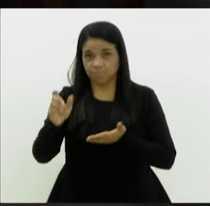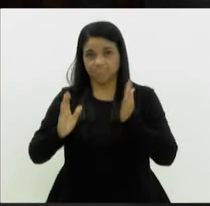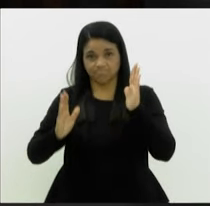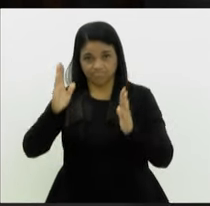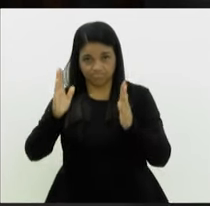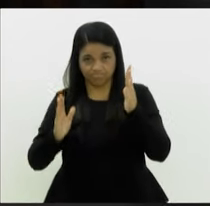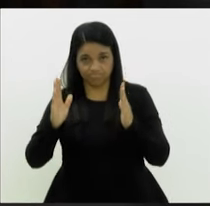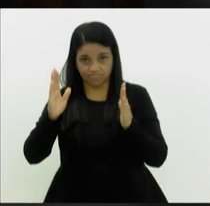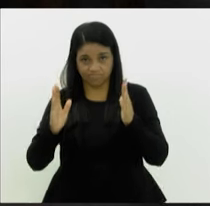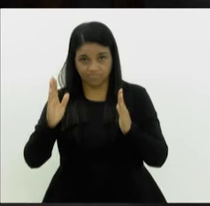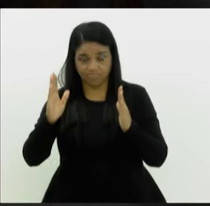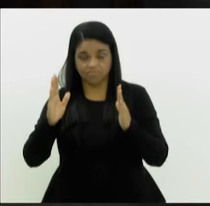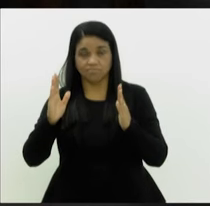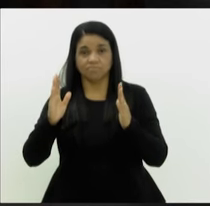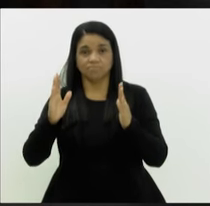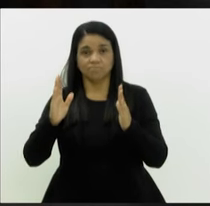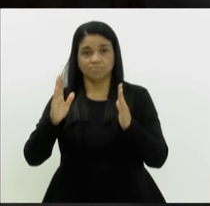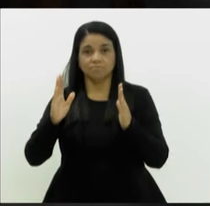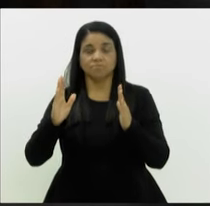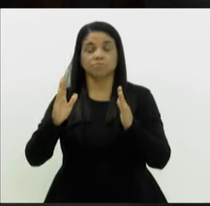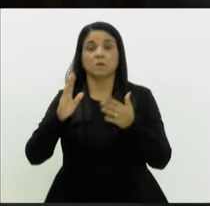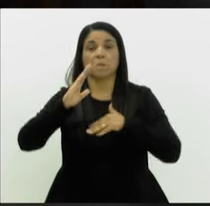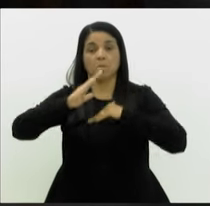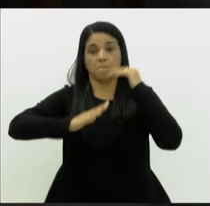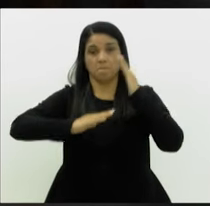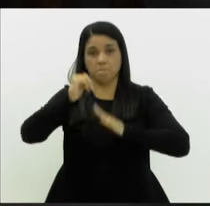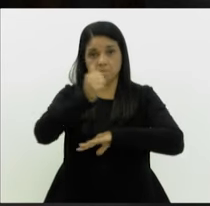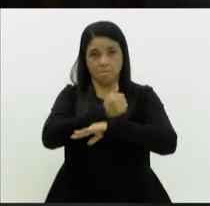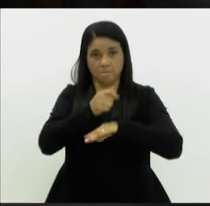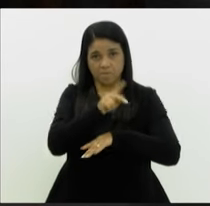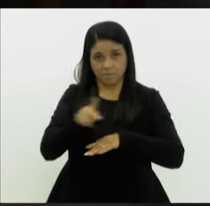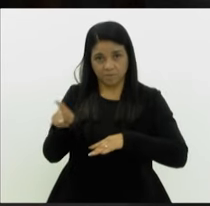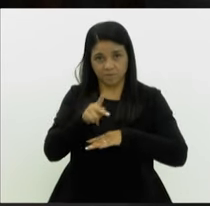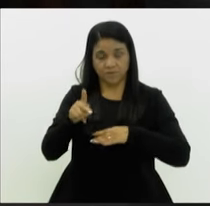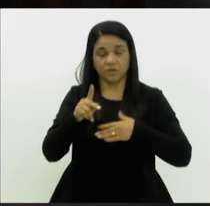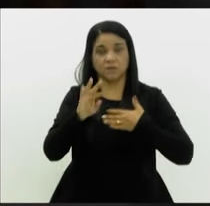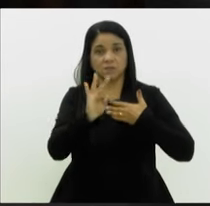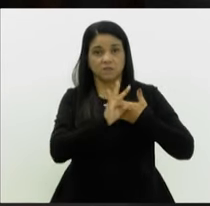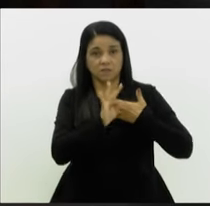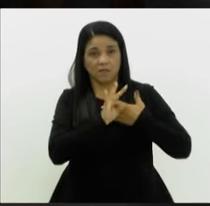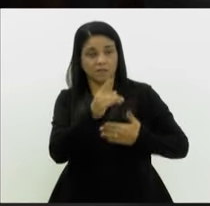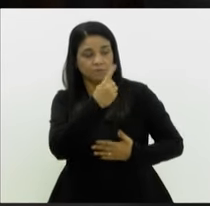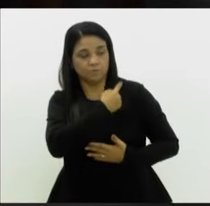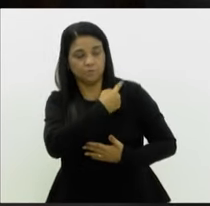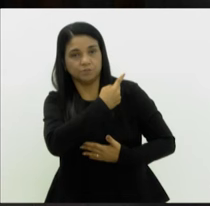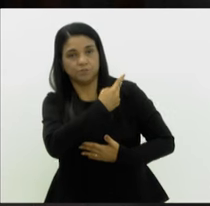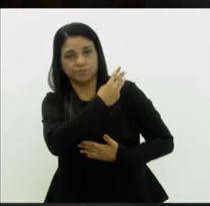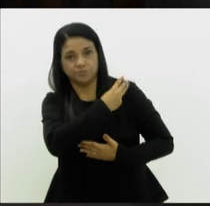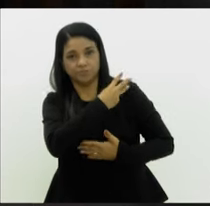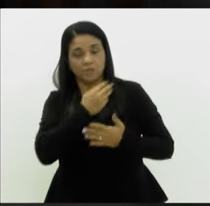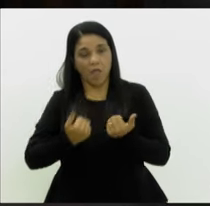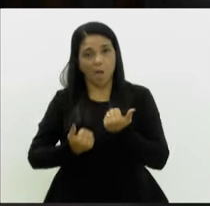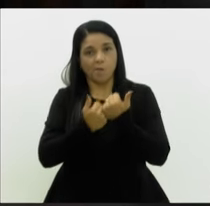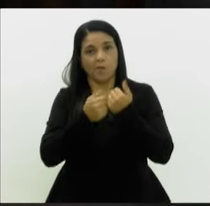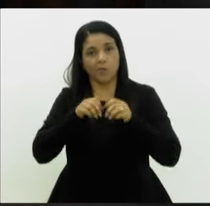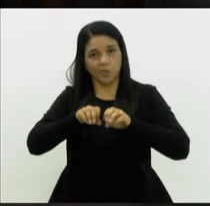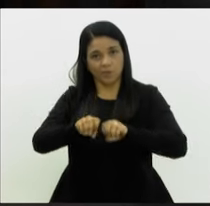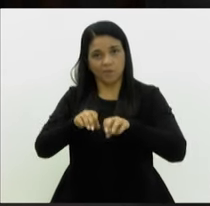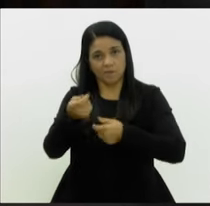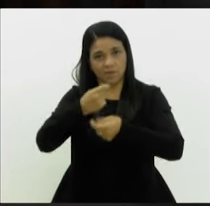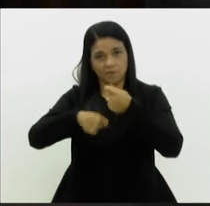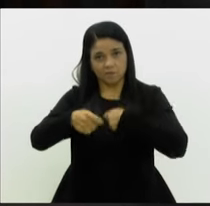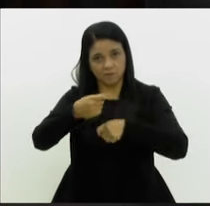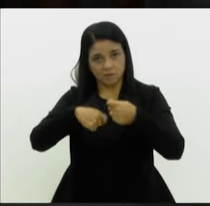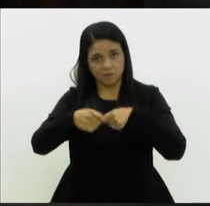determinado para o exercício do magistério, ensino técnico e demais funções de apoio à educação na